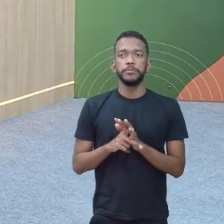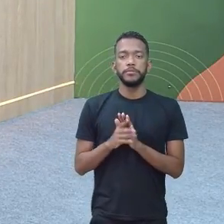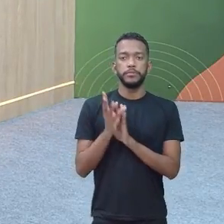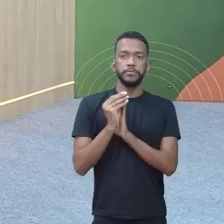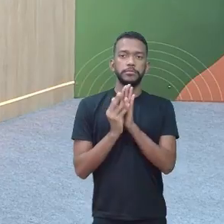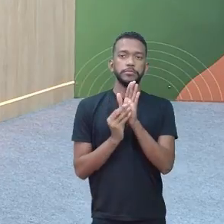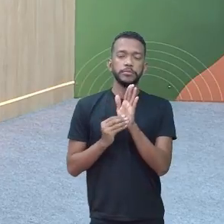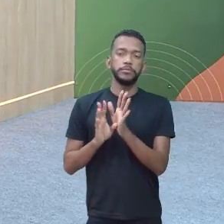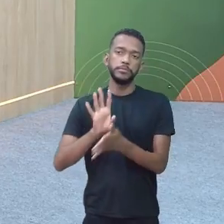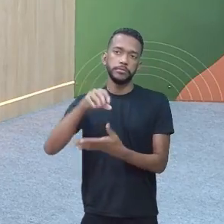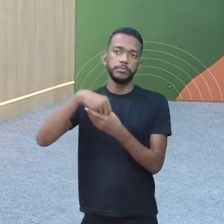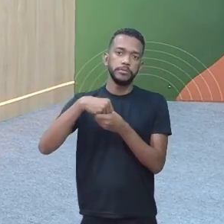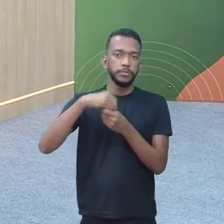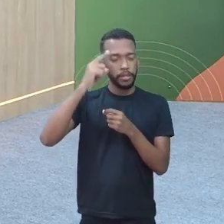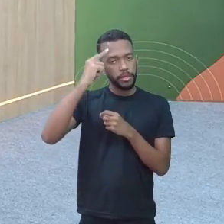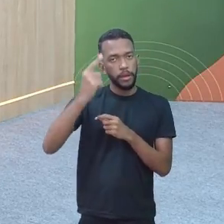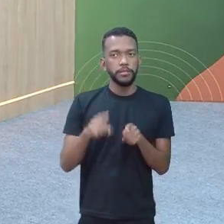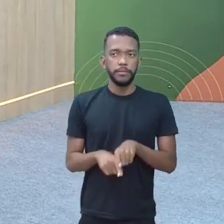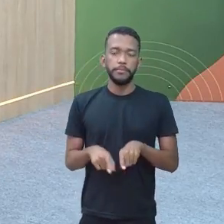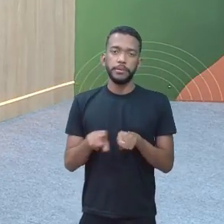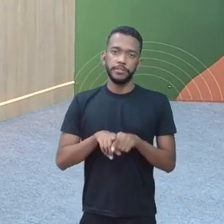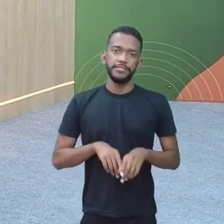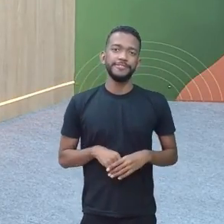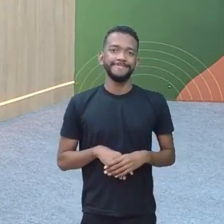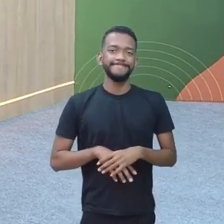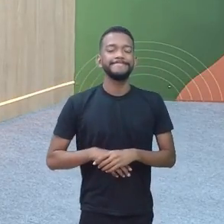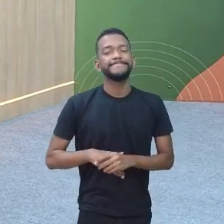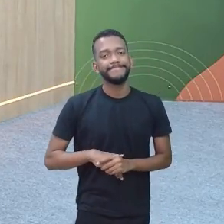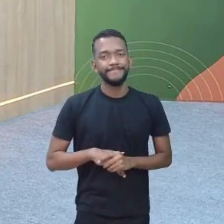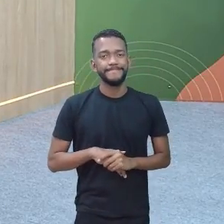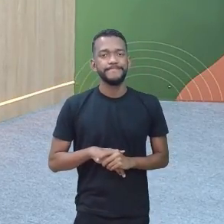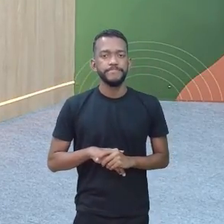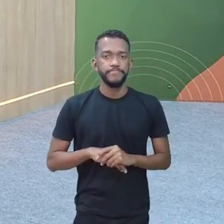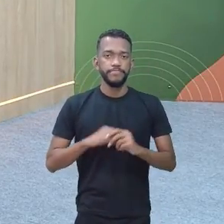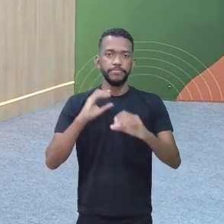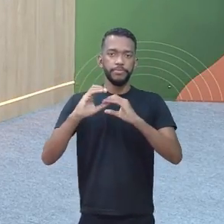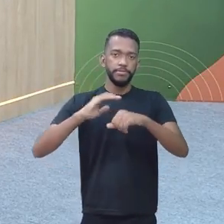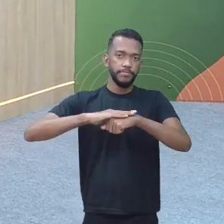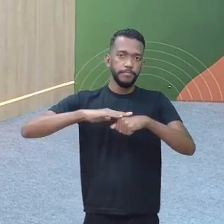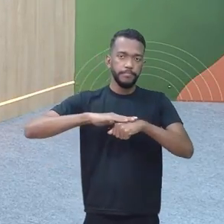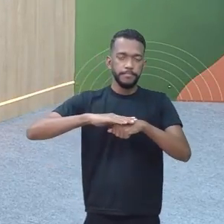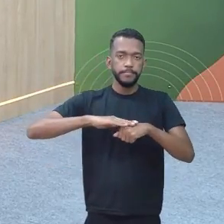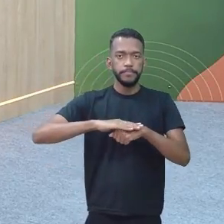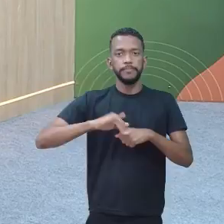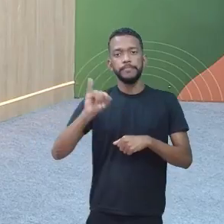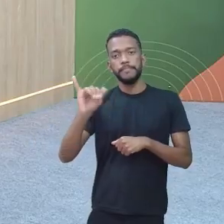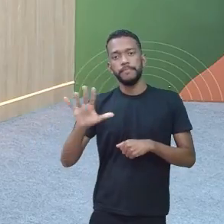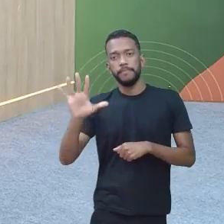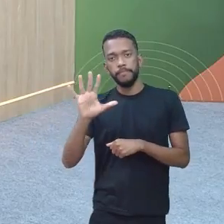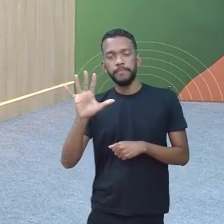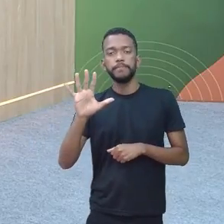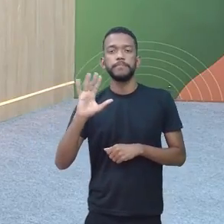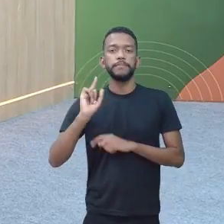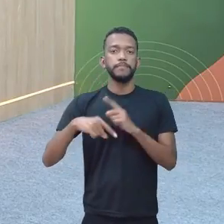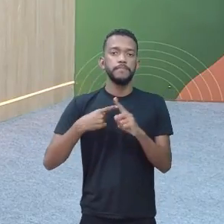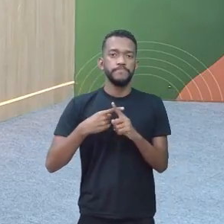e de ideias também. E essa conversa entre imagem e texto vai